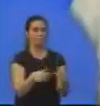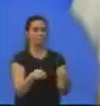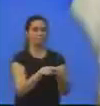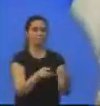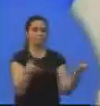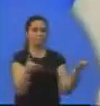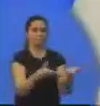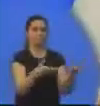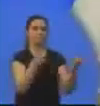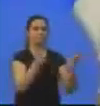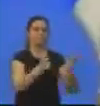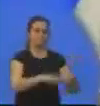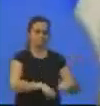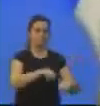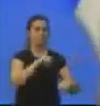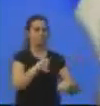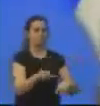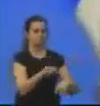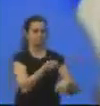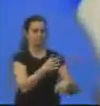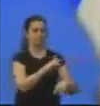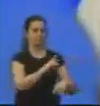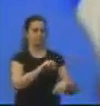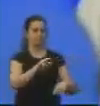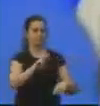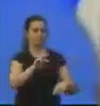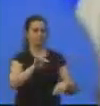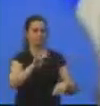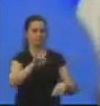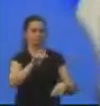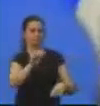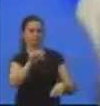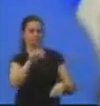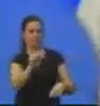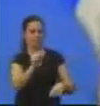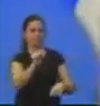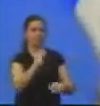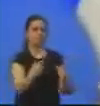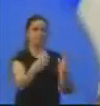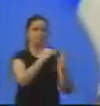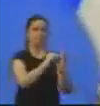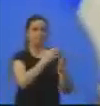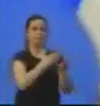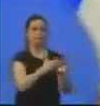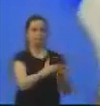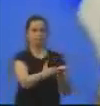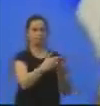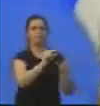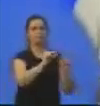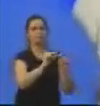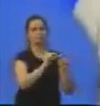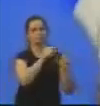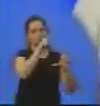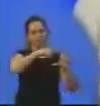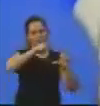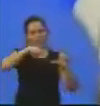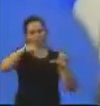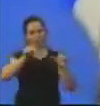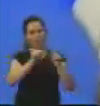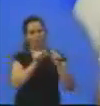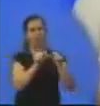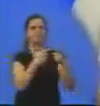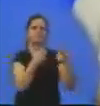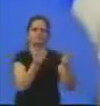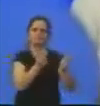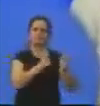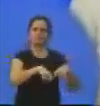Nós podemos usar derivada como uma aplicação também na construção de gráficos. Então, eu posso utilizar a derivada na